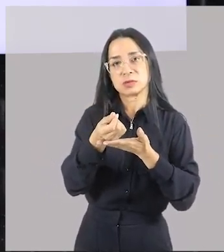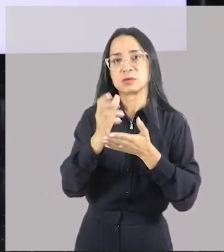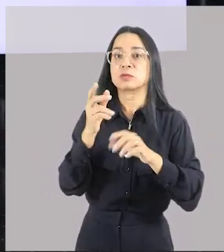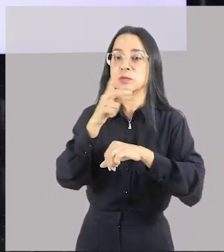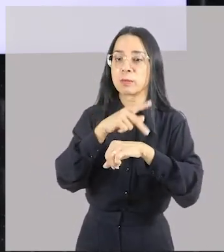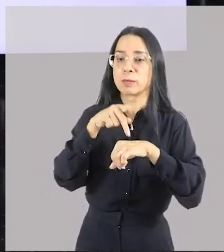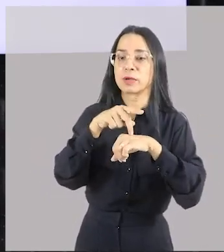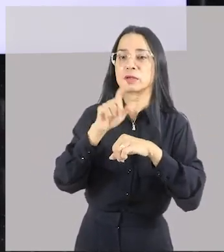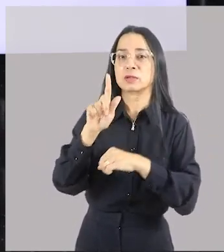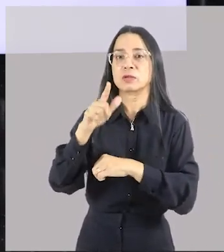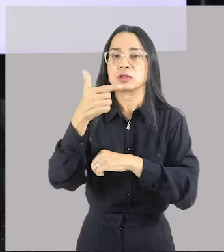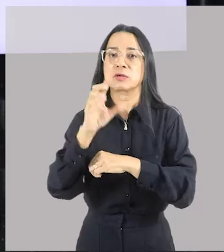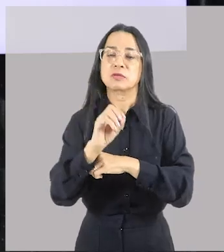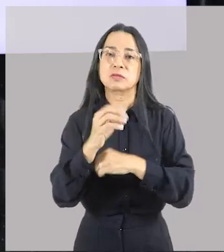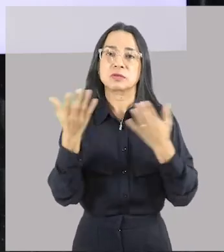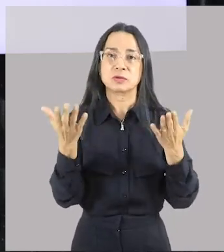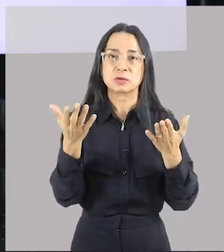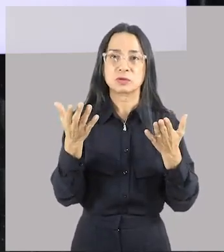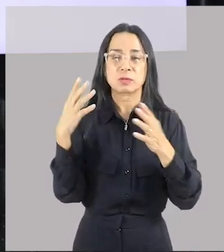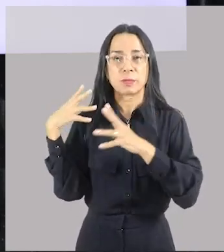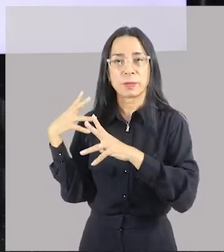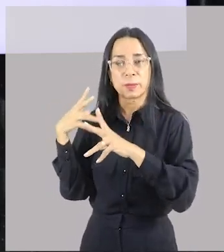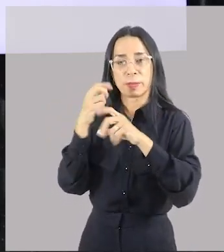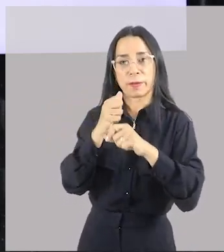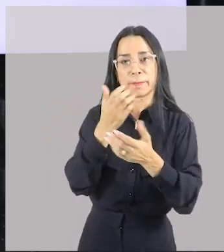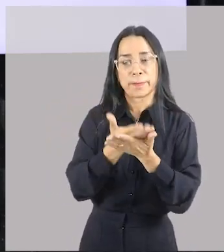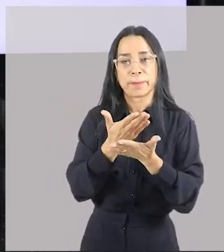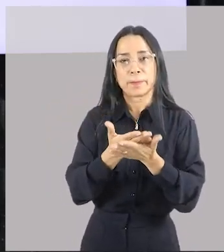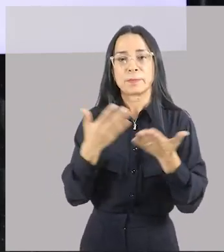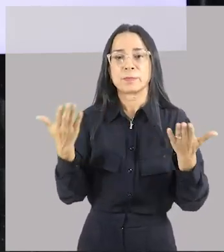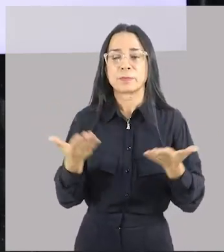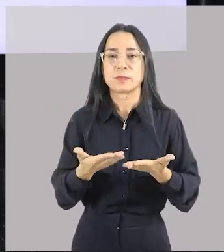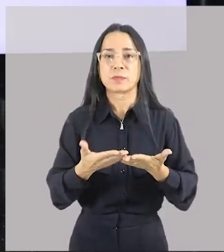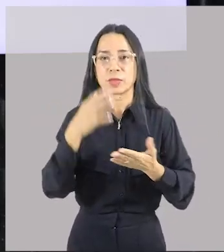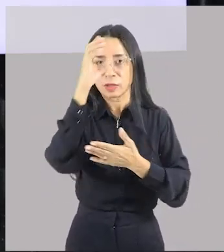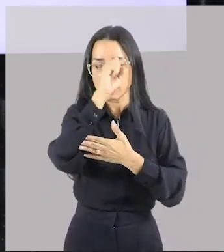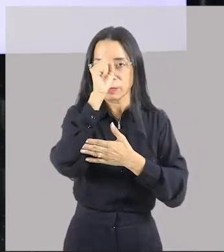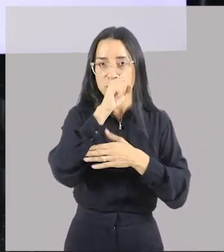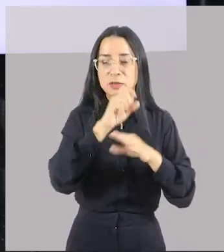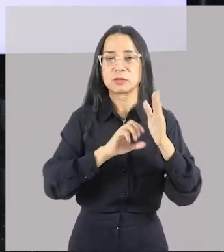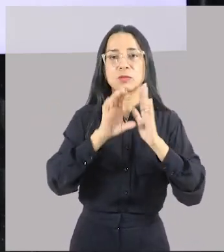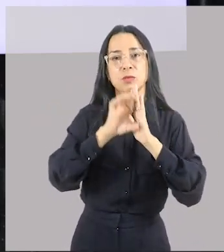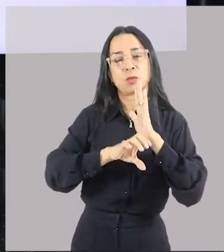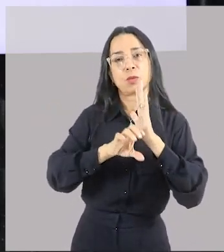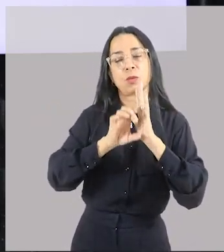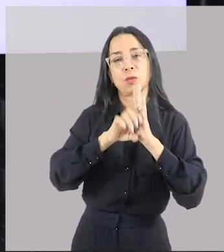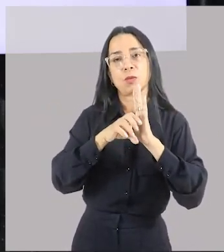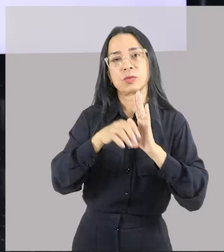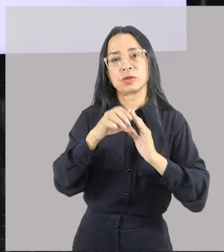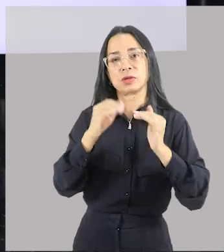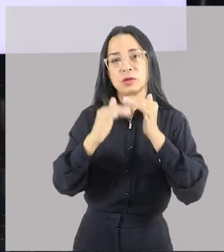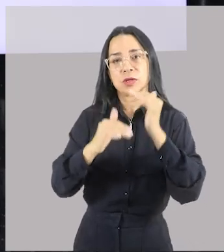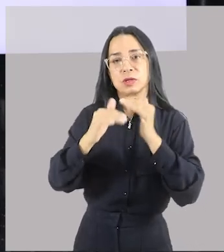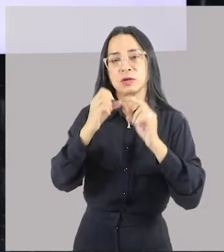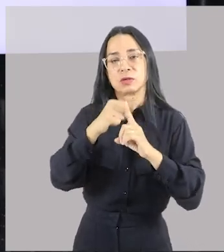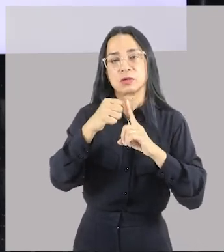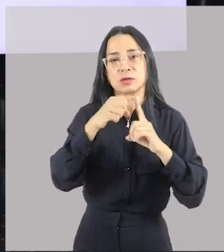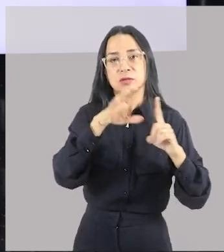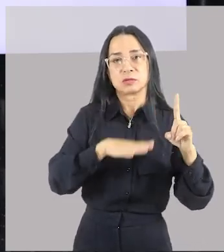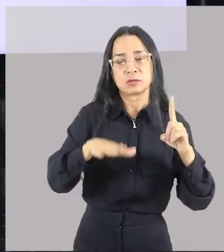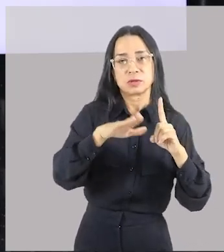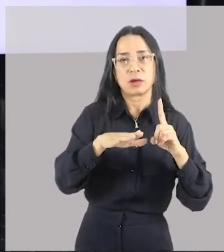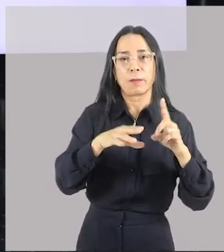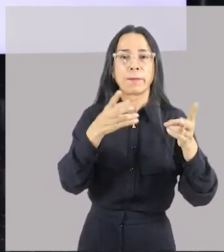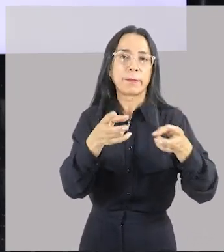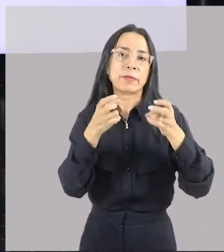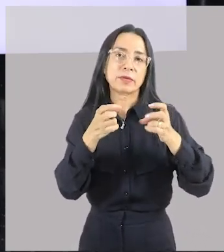países do G20. Então, só para revisar, nessa aula de hoje, você aprendeu sobre o conceito de desigualdade social, você percebeu